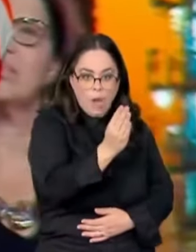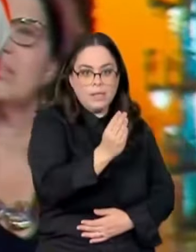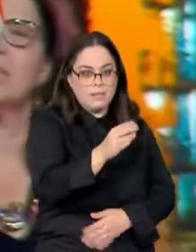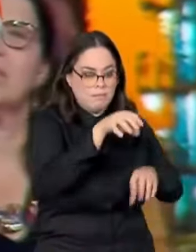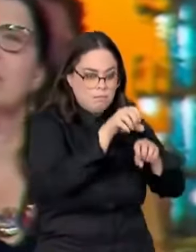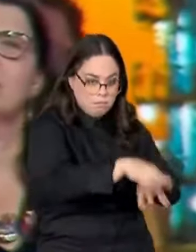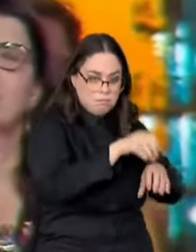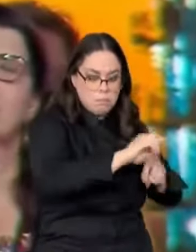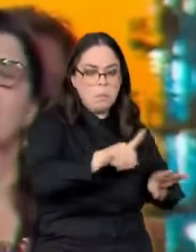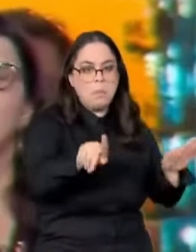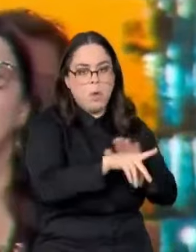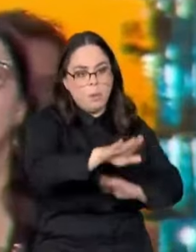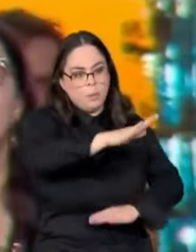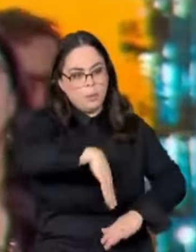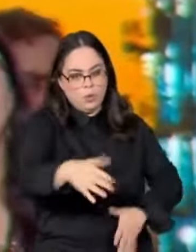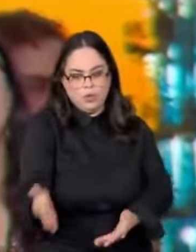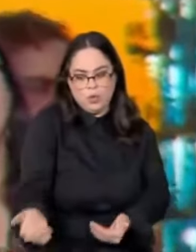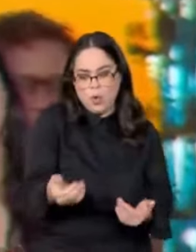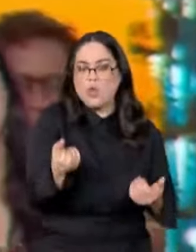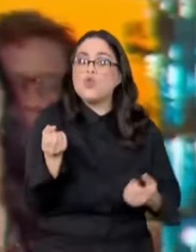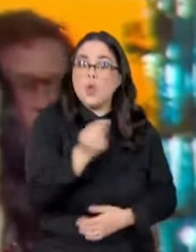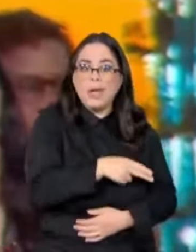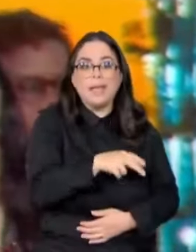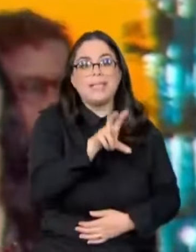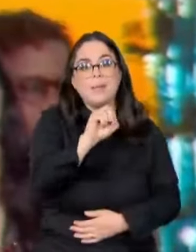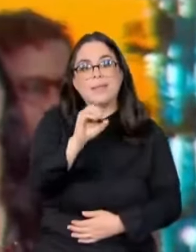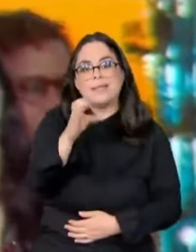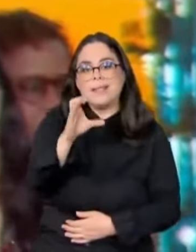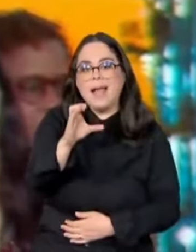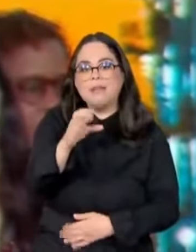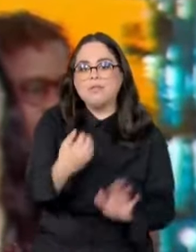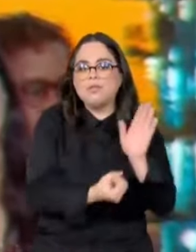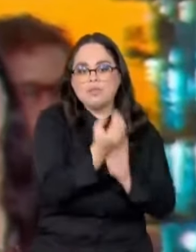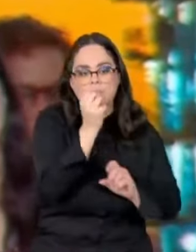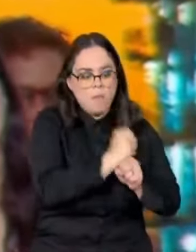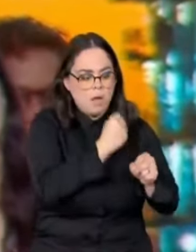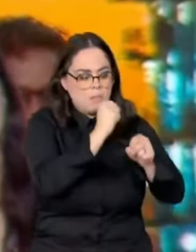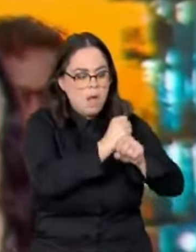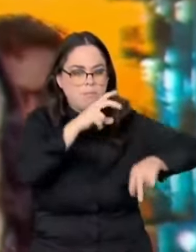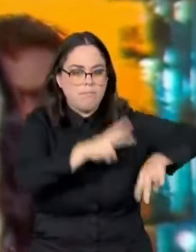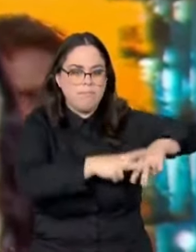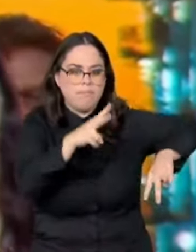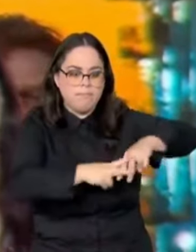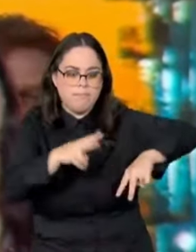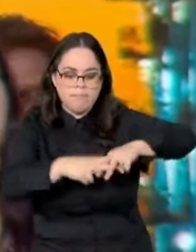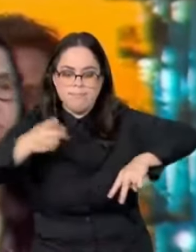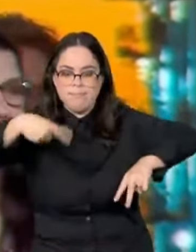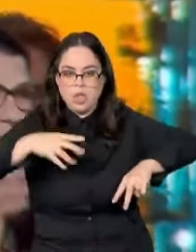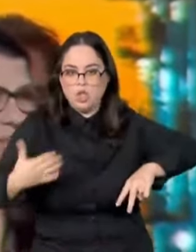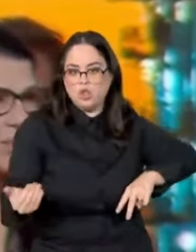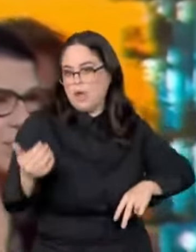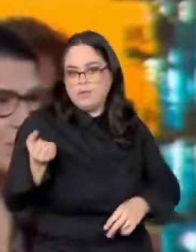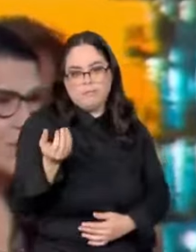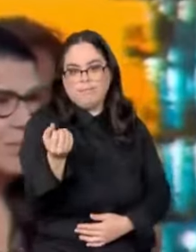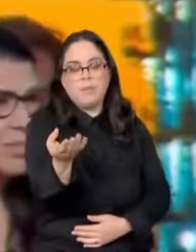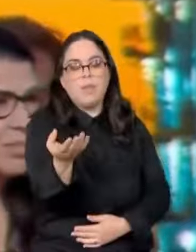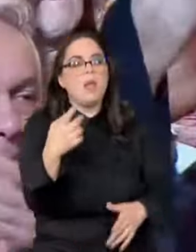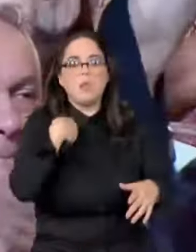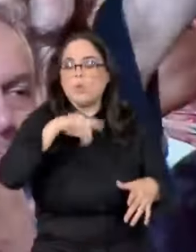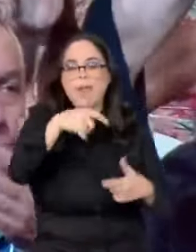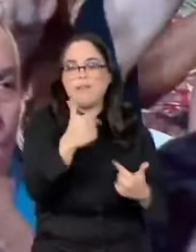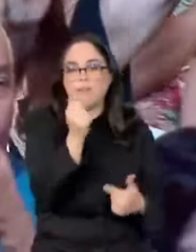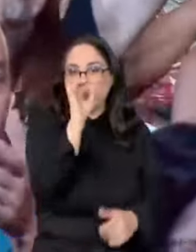educação para a nossa juventude do que gastar 50 centavos para fazer uma cadeia para prender ele se ele não tiver chance de